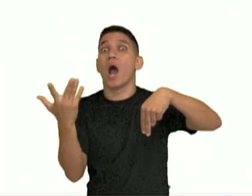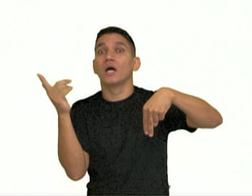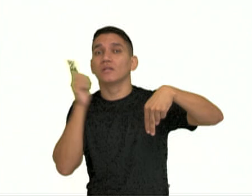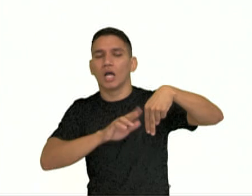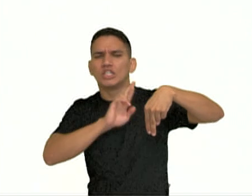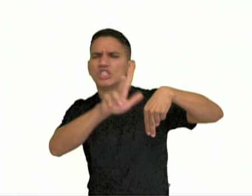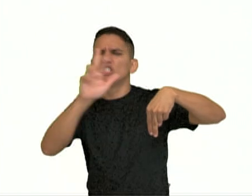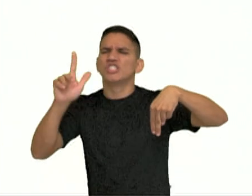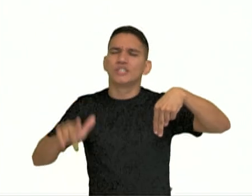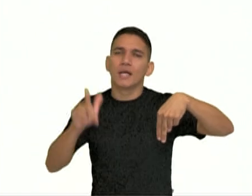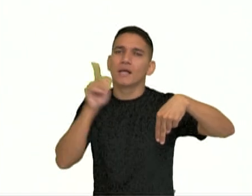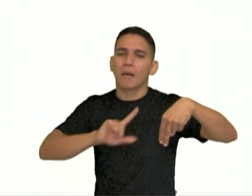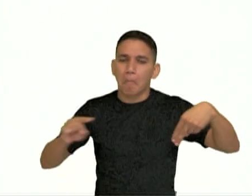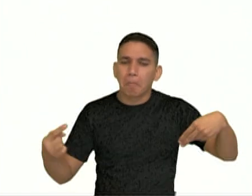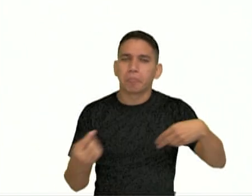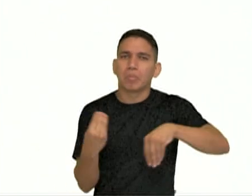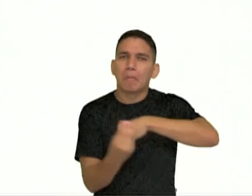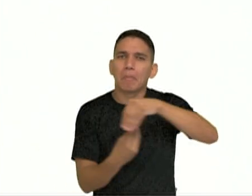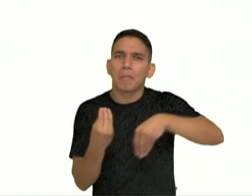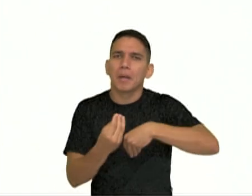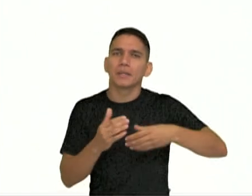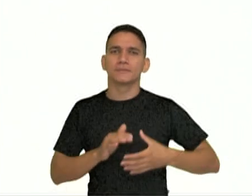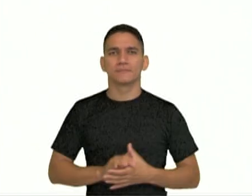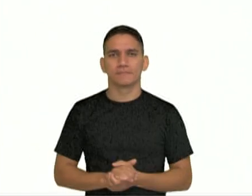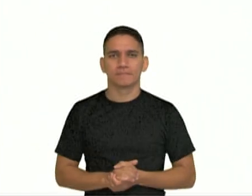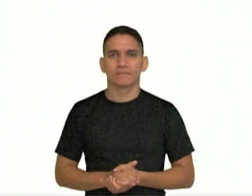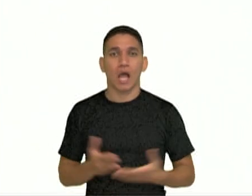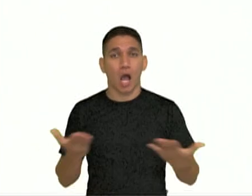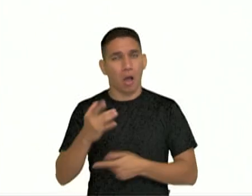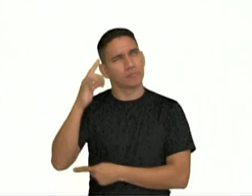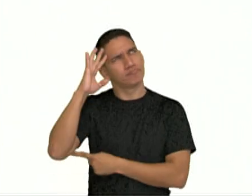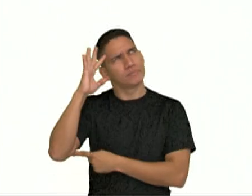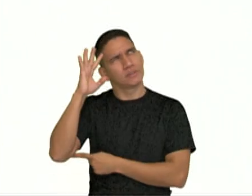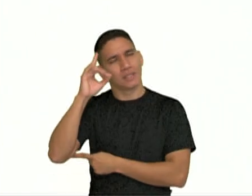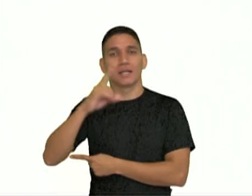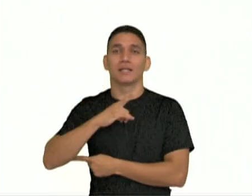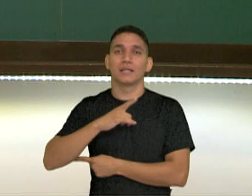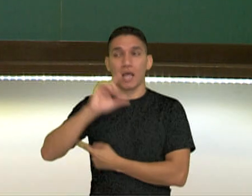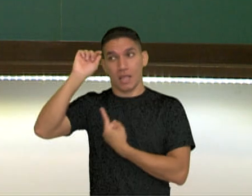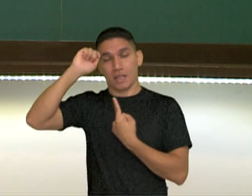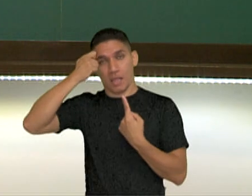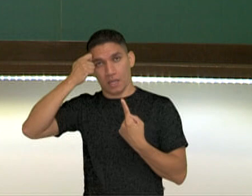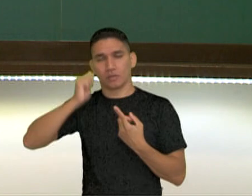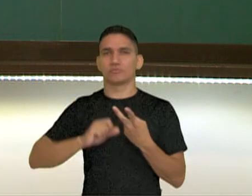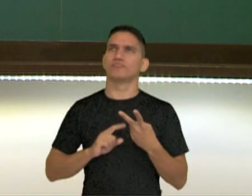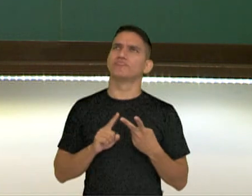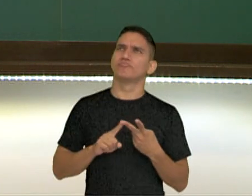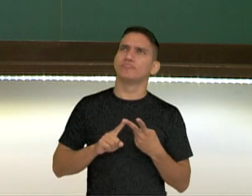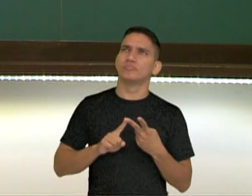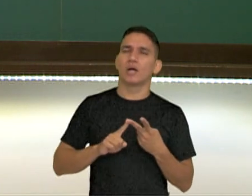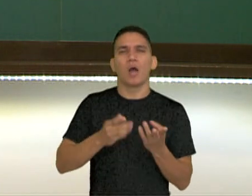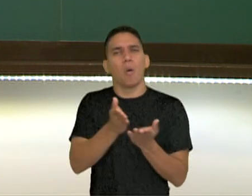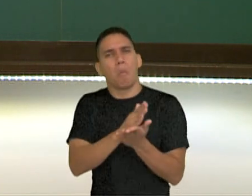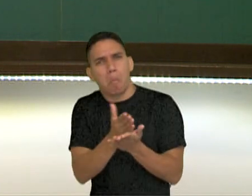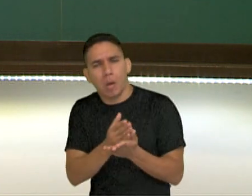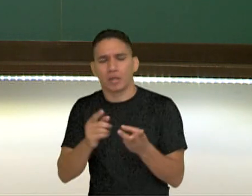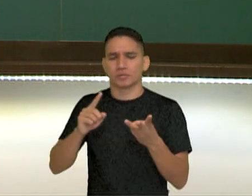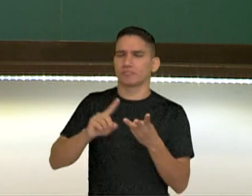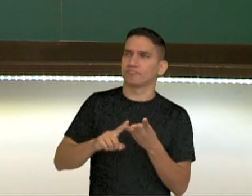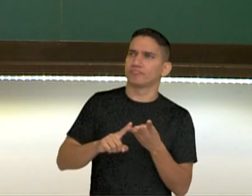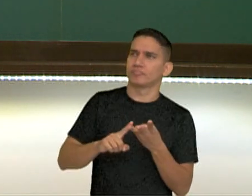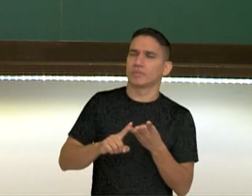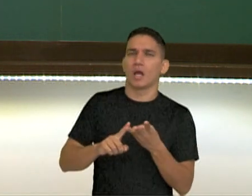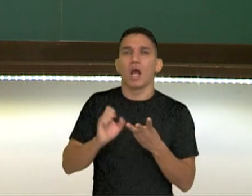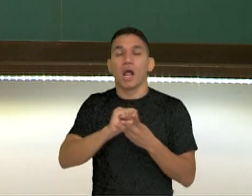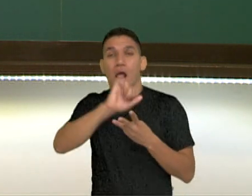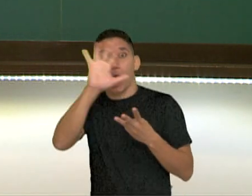gente conseguia a partir desses 4 alelos? Vamos pensar lá, tinha o negro, mulato escuro, mulato médio,